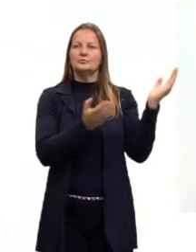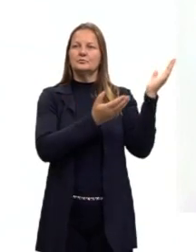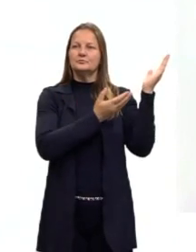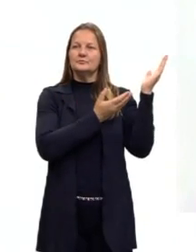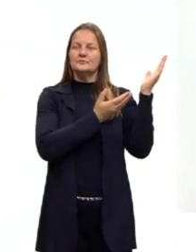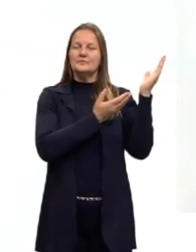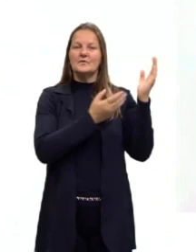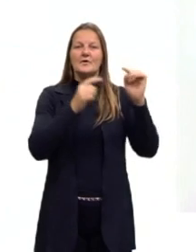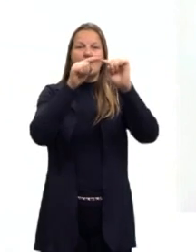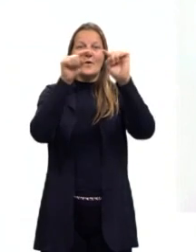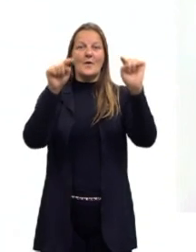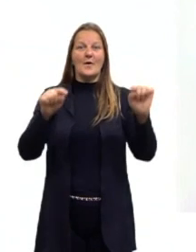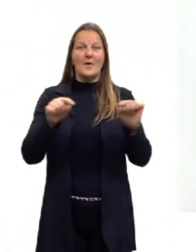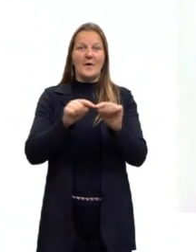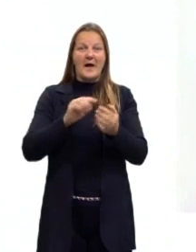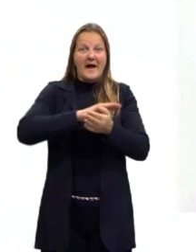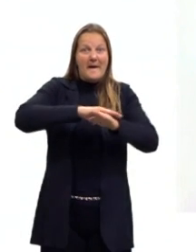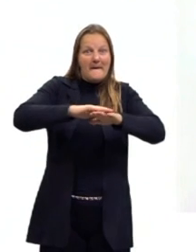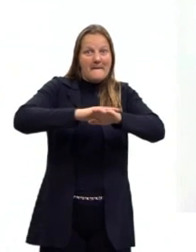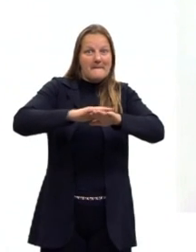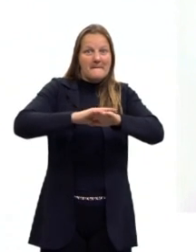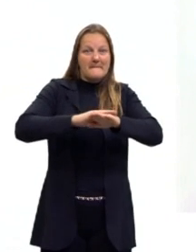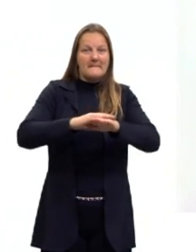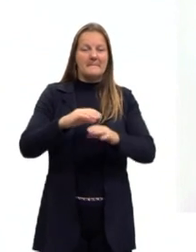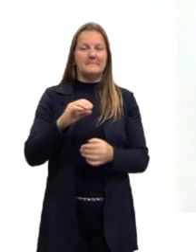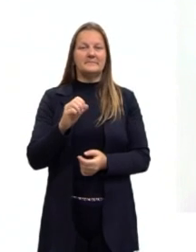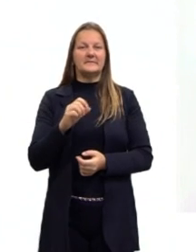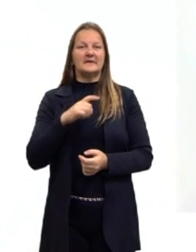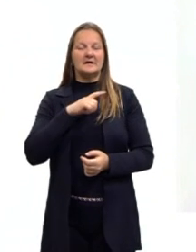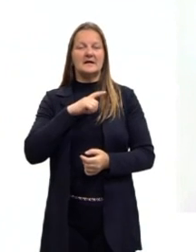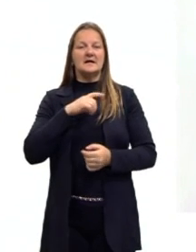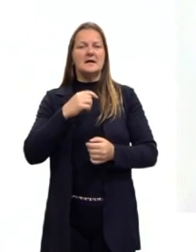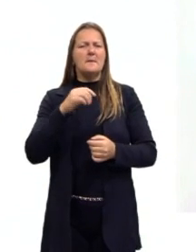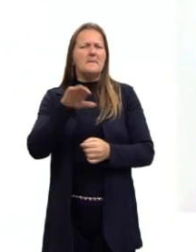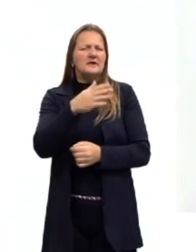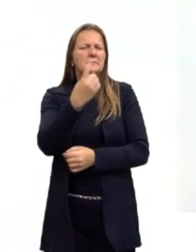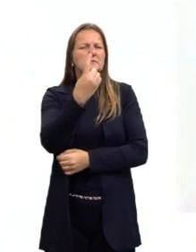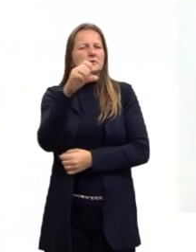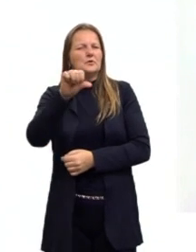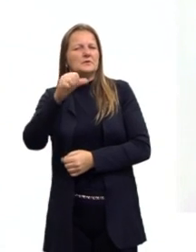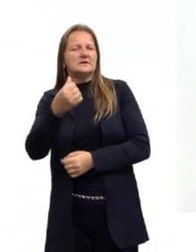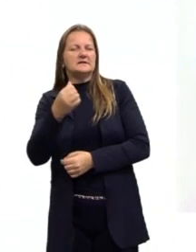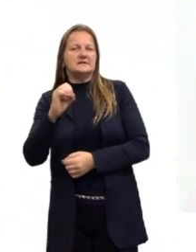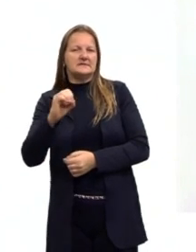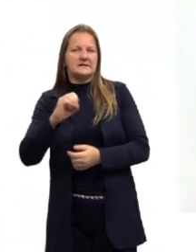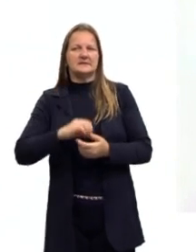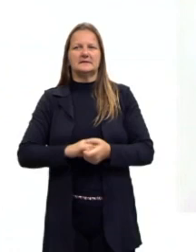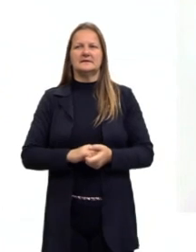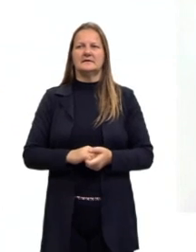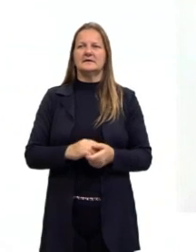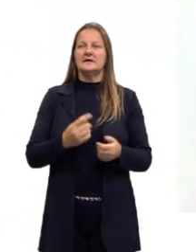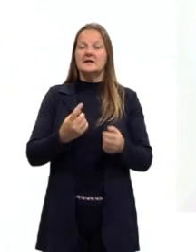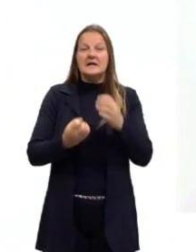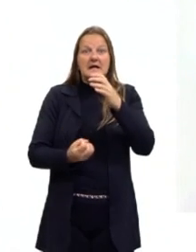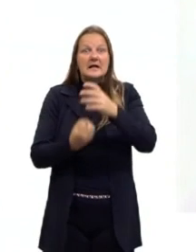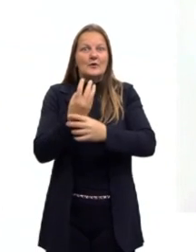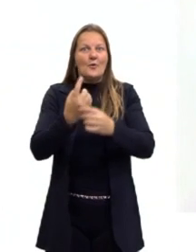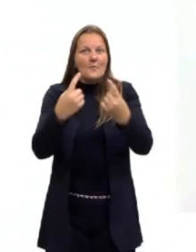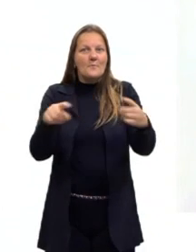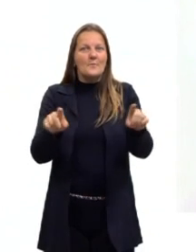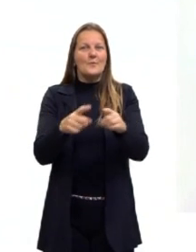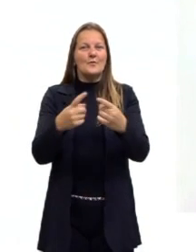que é a capa do disco do Paulo Diniz da década de 60 né Paulo Diniz fez essa música